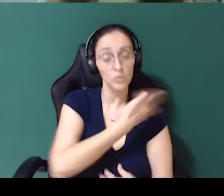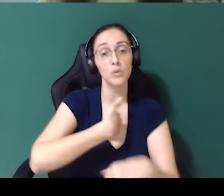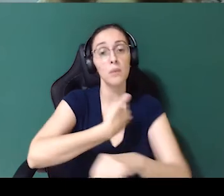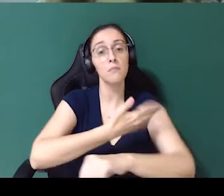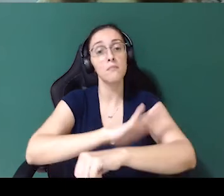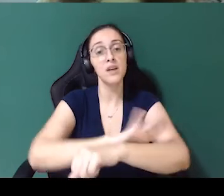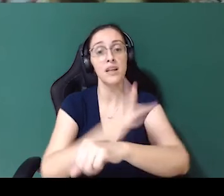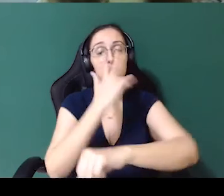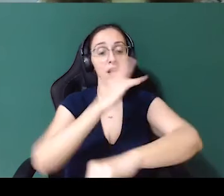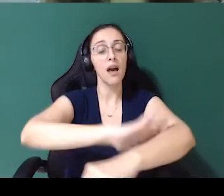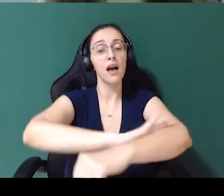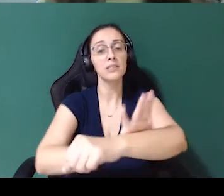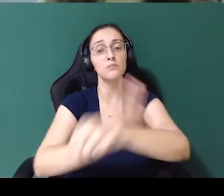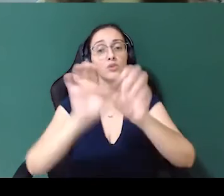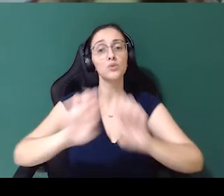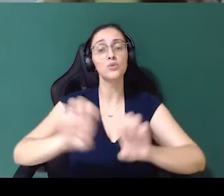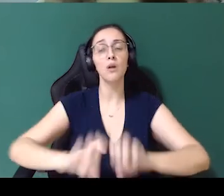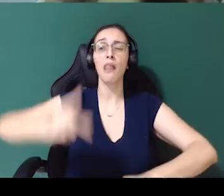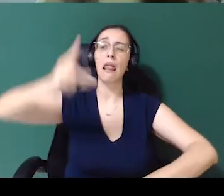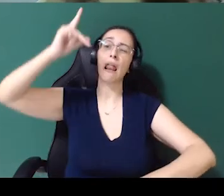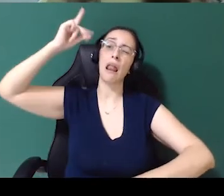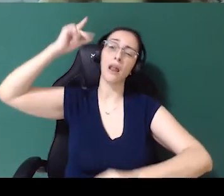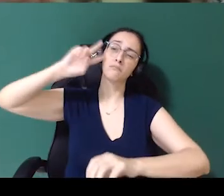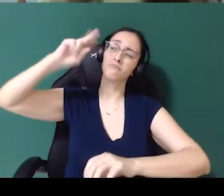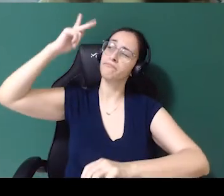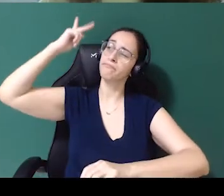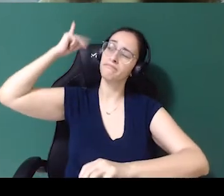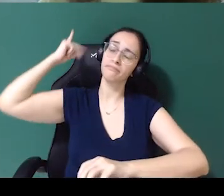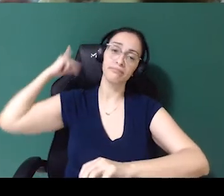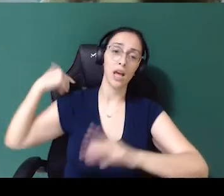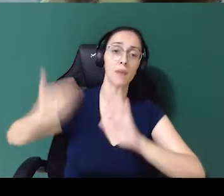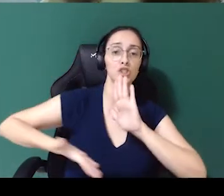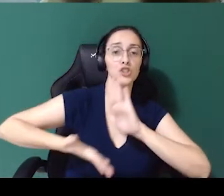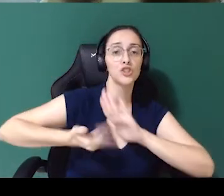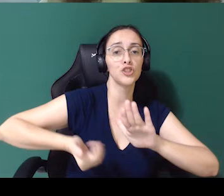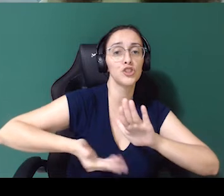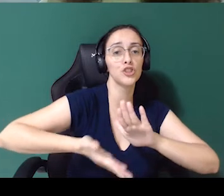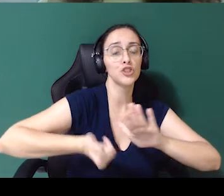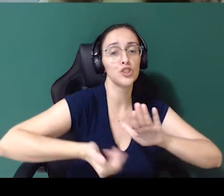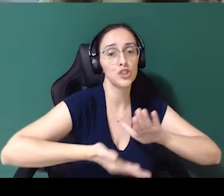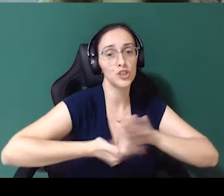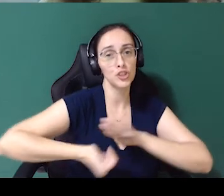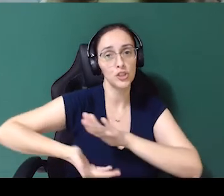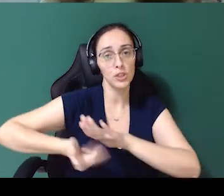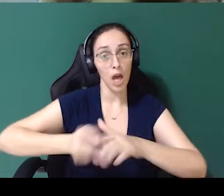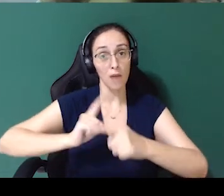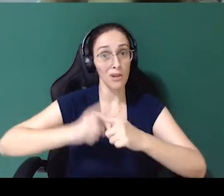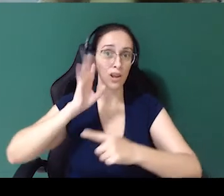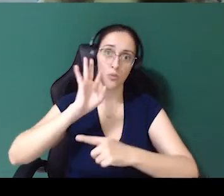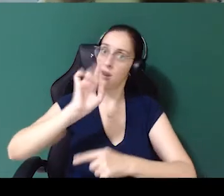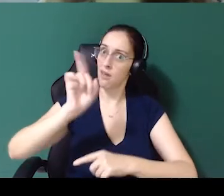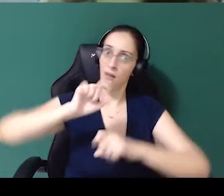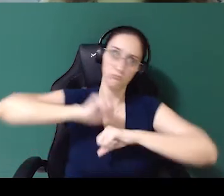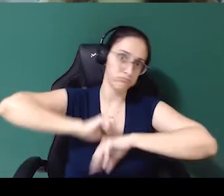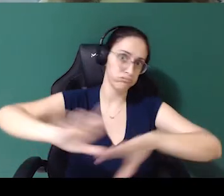racismo estrutural que veio lá de trás, e aí a gente precisa ir retirando isso aos poucos, porque não é legal